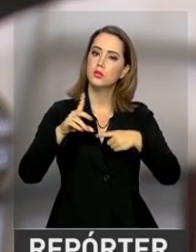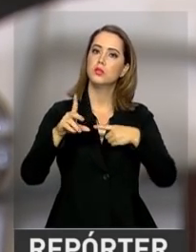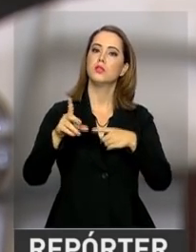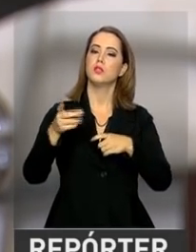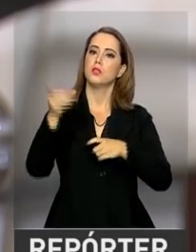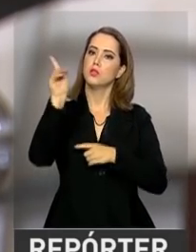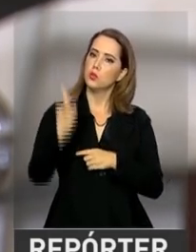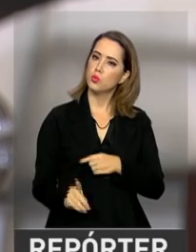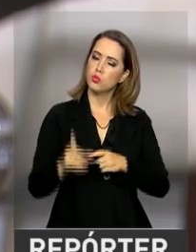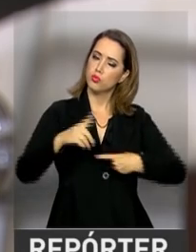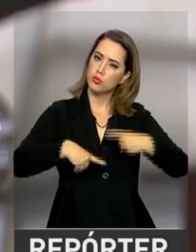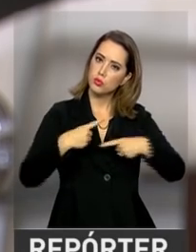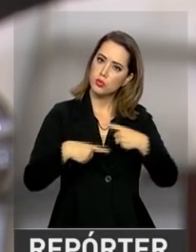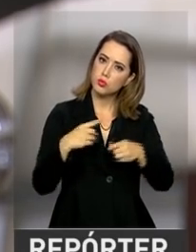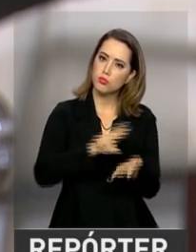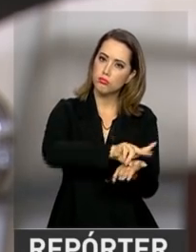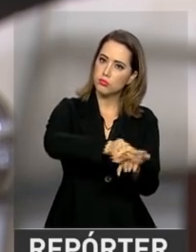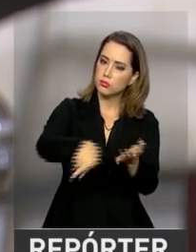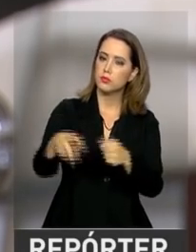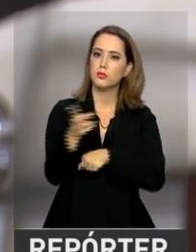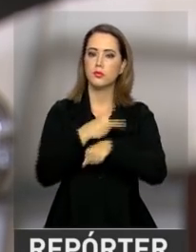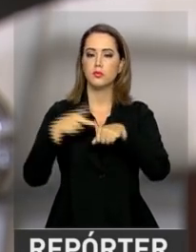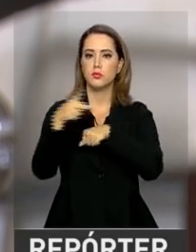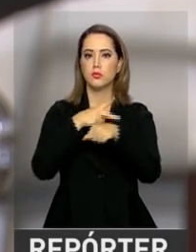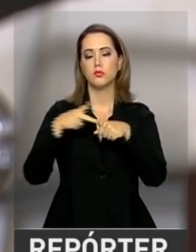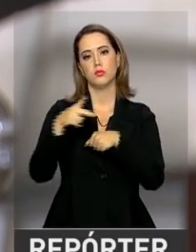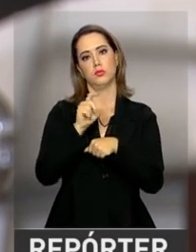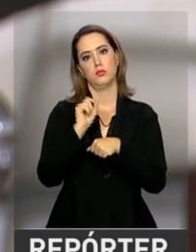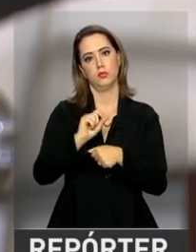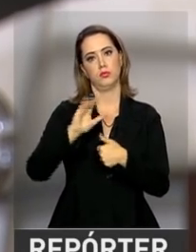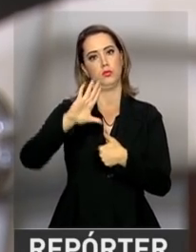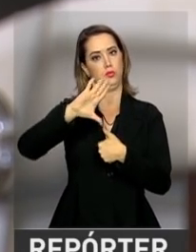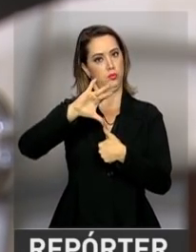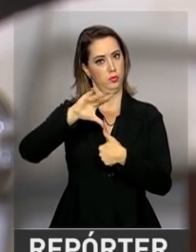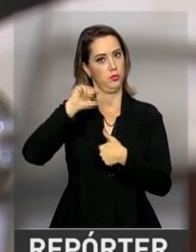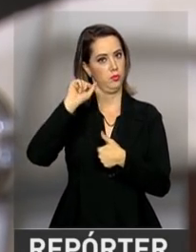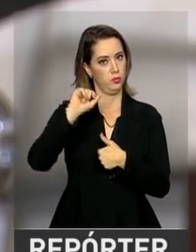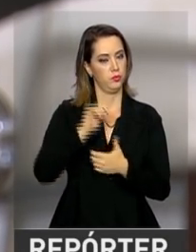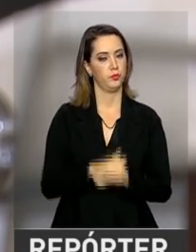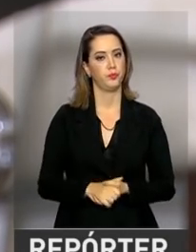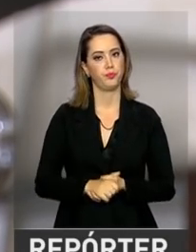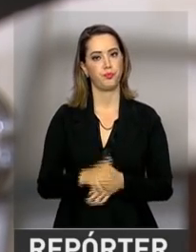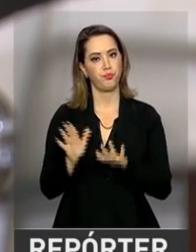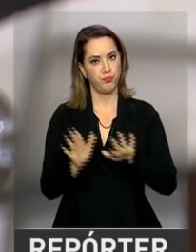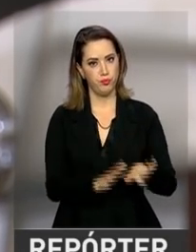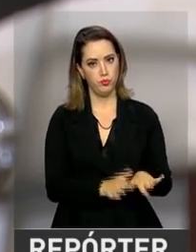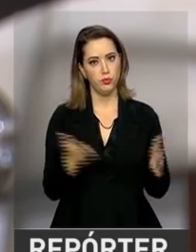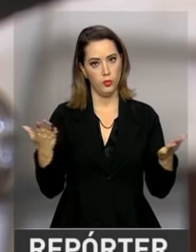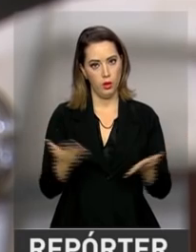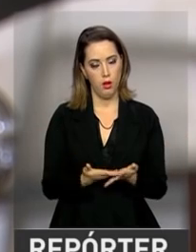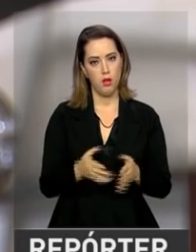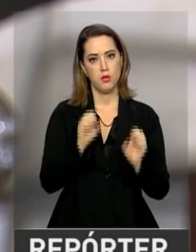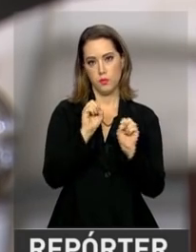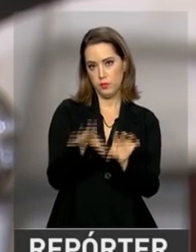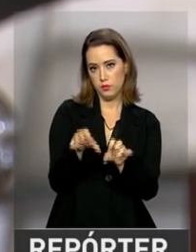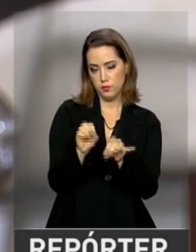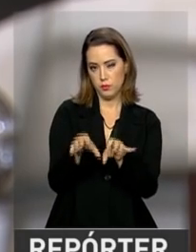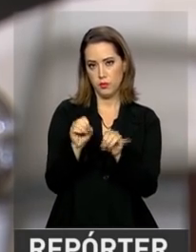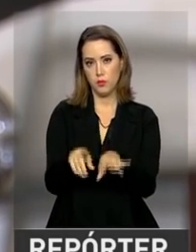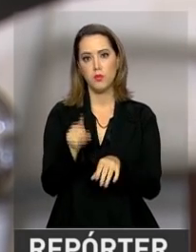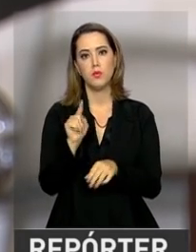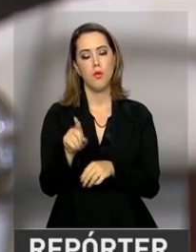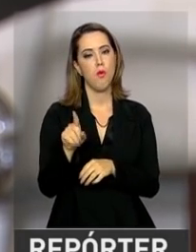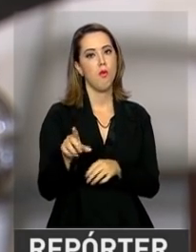direitos políticos. Isso em vários países do continente americano. Bom, Daniele, falando um pouco agora de educação, especificamente da